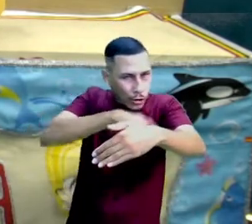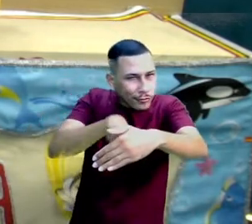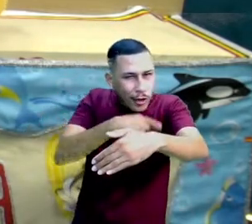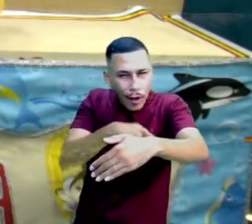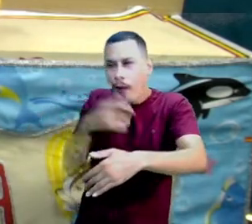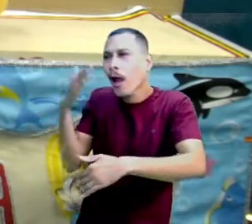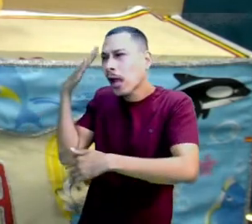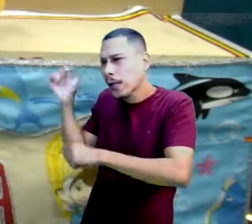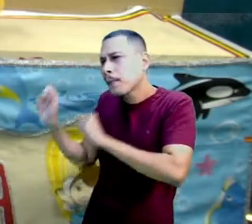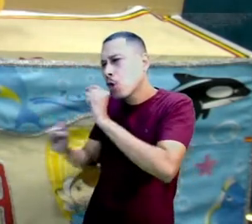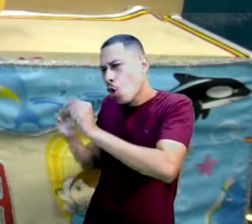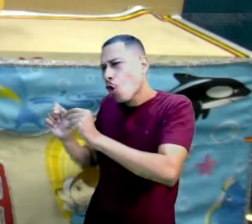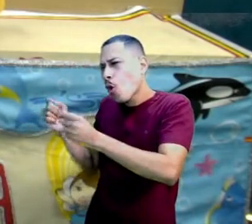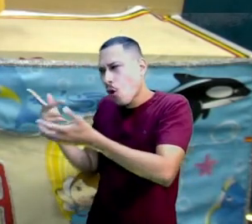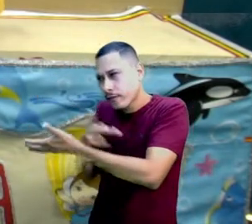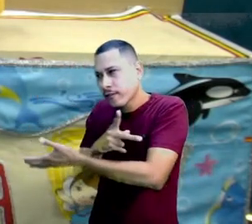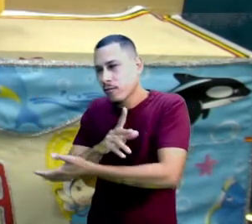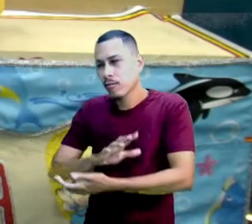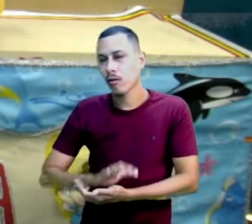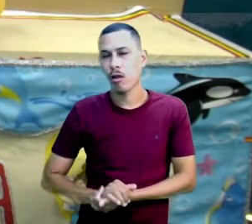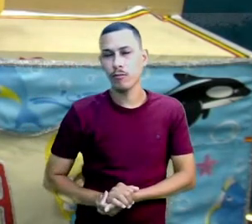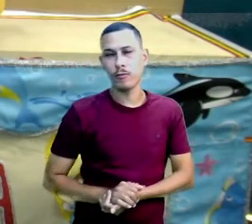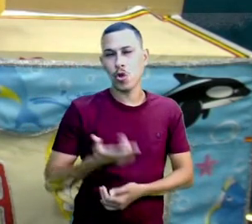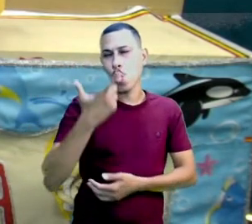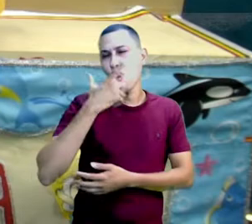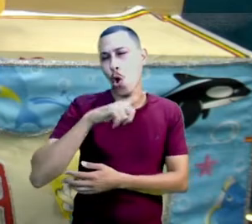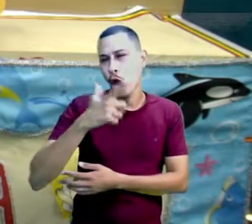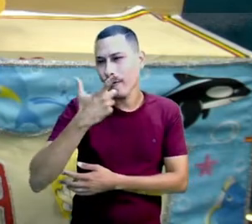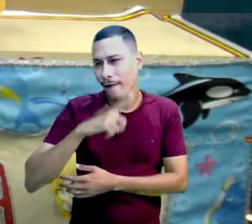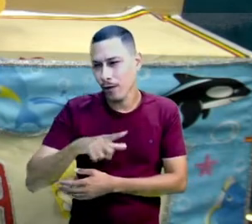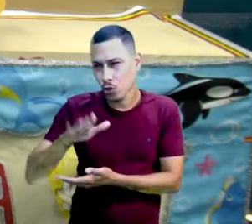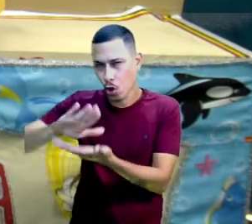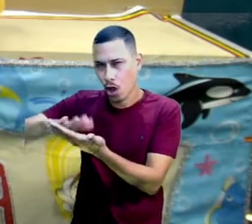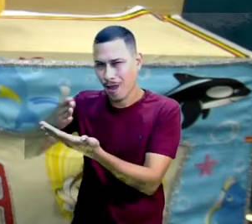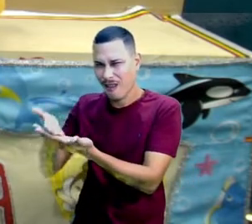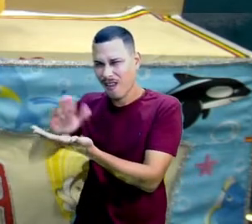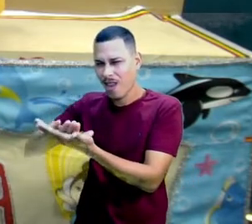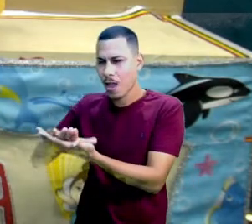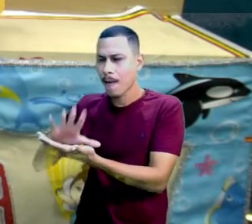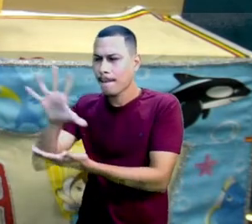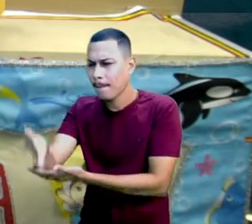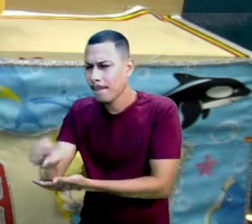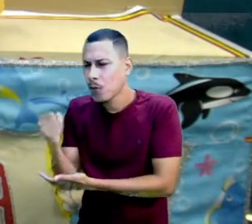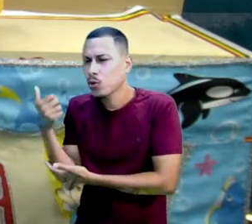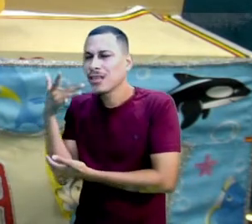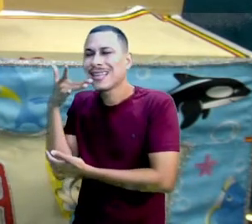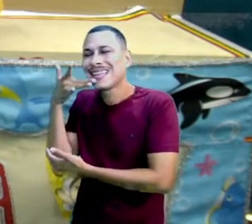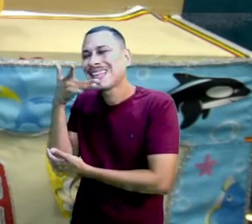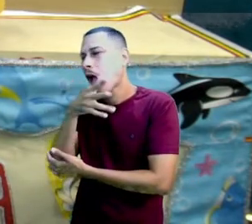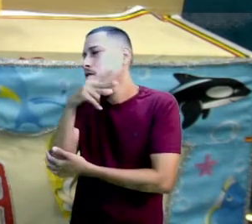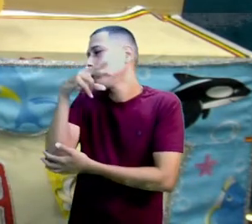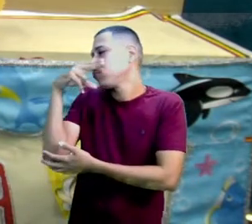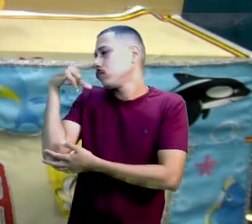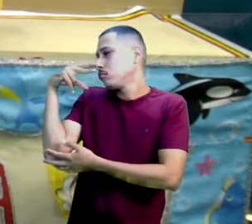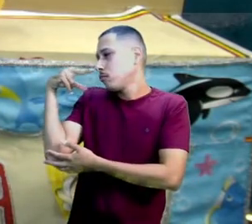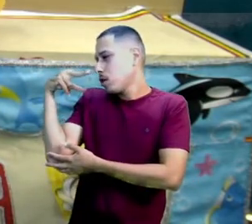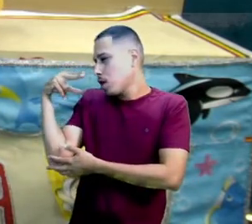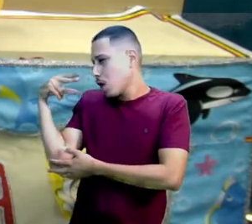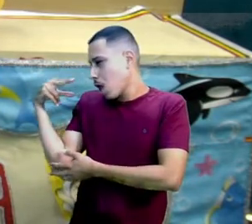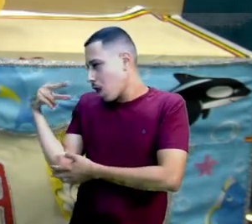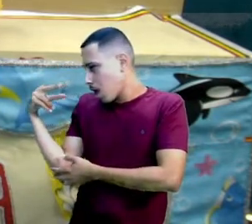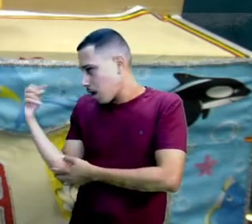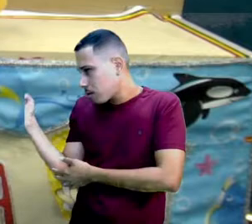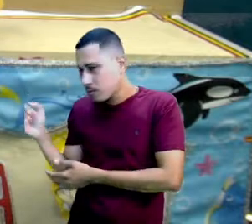leiturinha pegou aquele queijo que estava uma delícia, um cheiro. E mandou